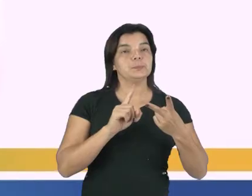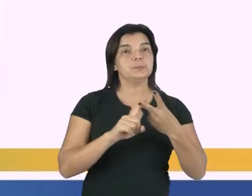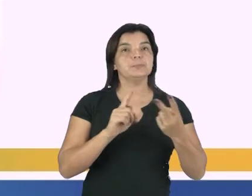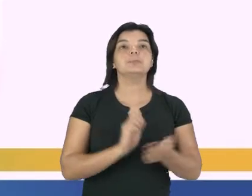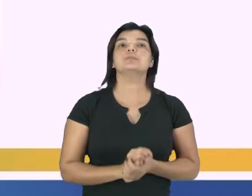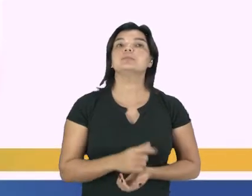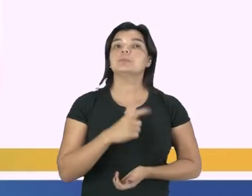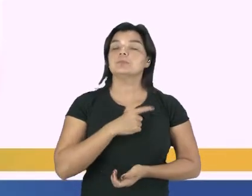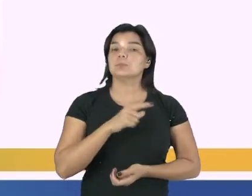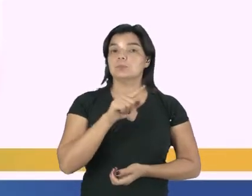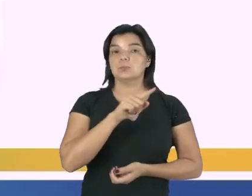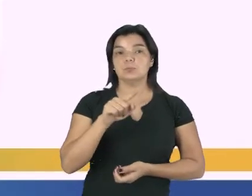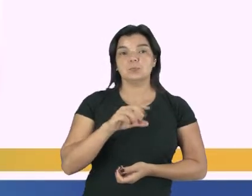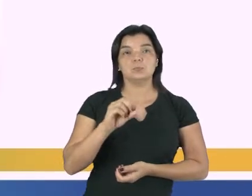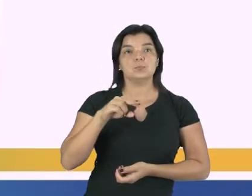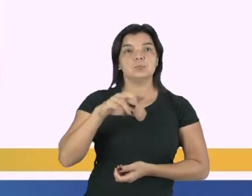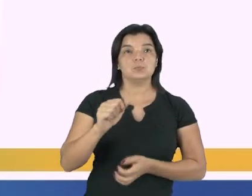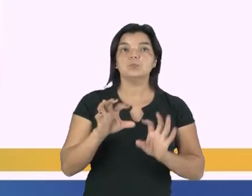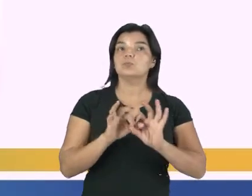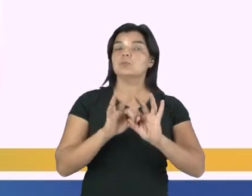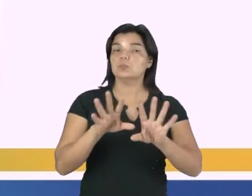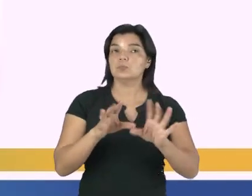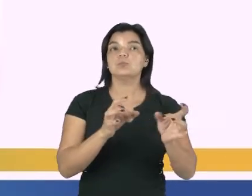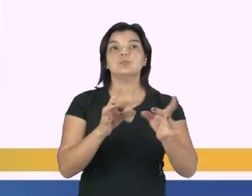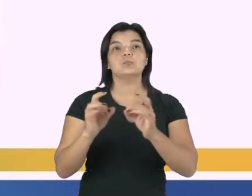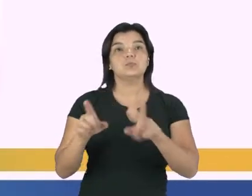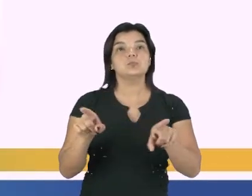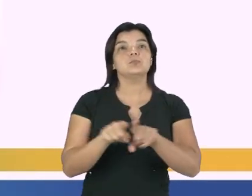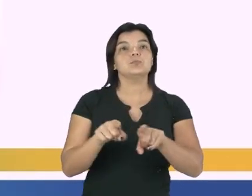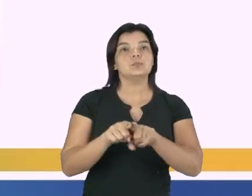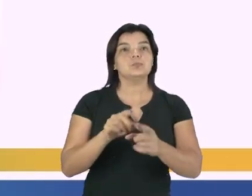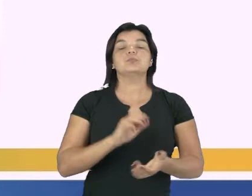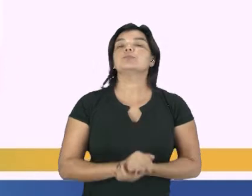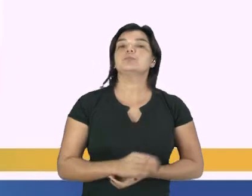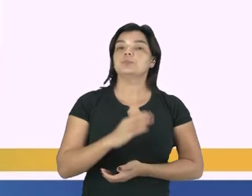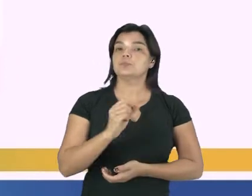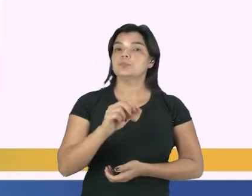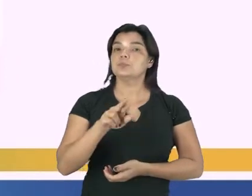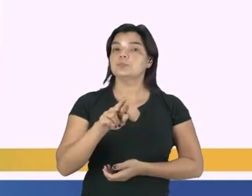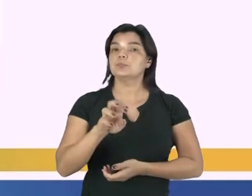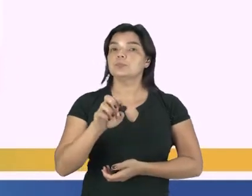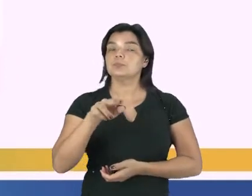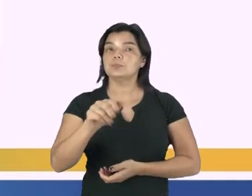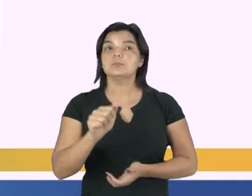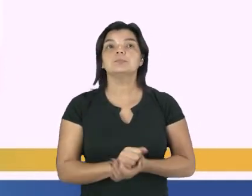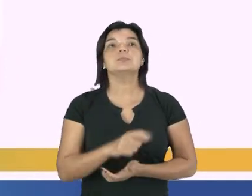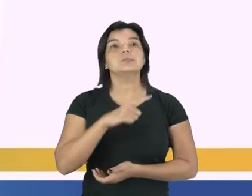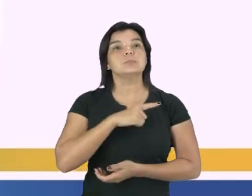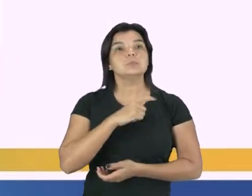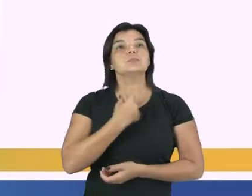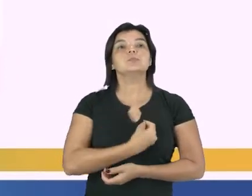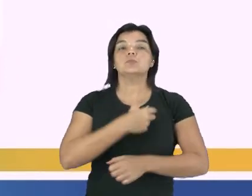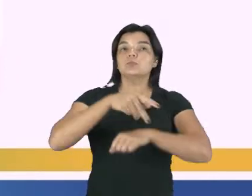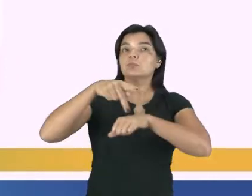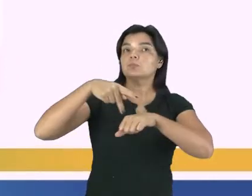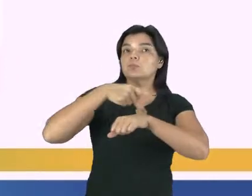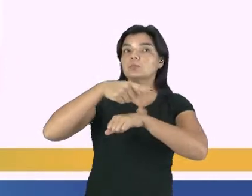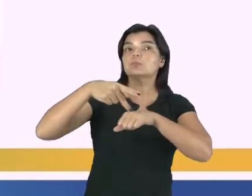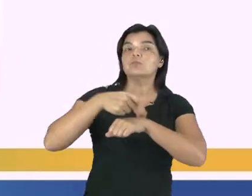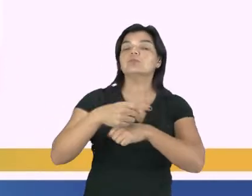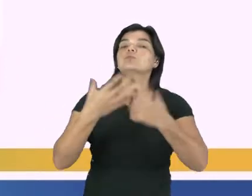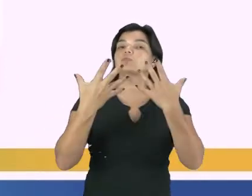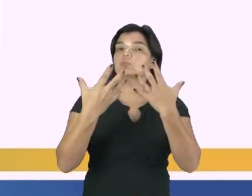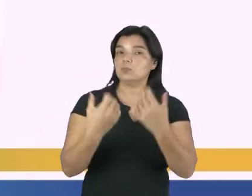segundo lugar, vem zona de livre comércio. Conforme Correia e Lima 2011, é uma área na qual os países